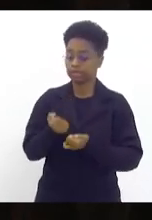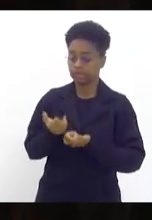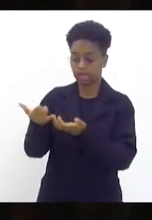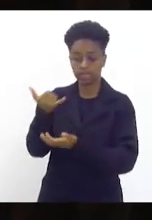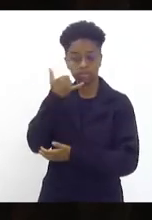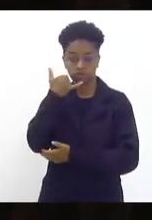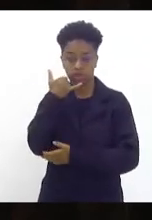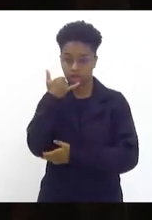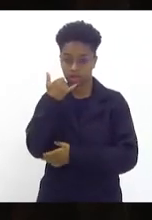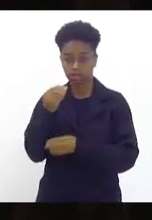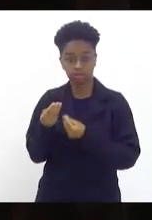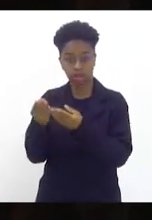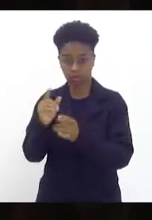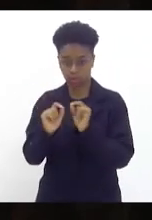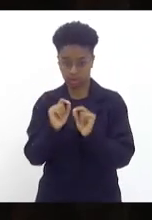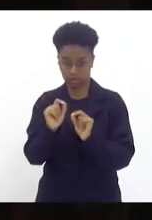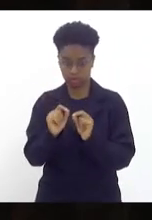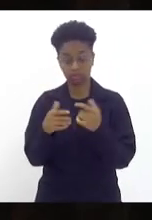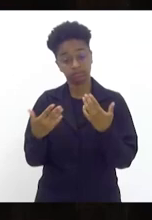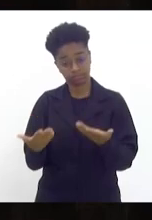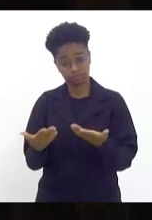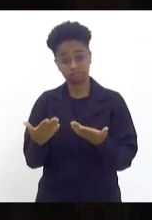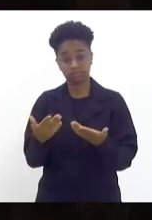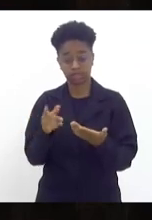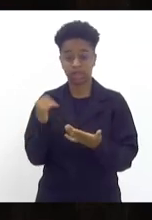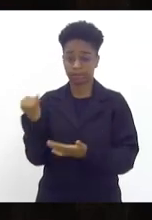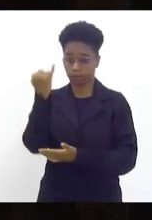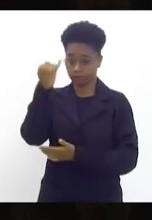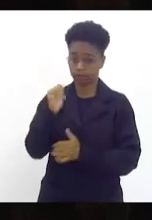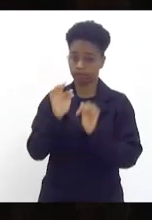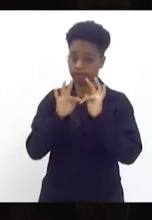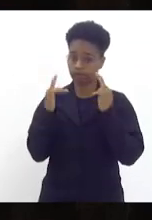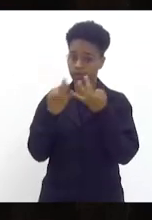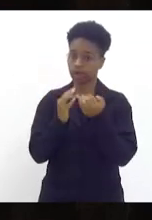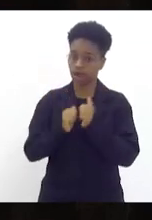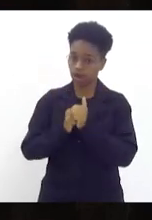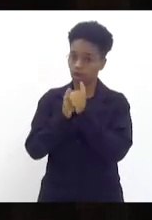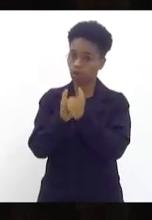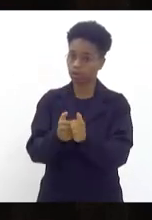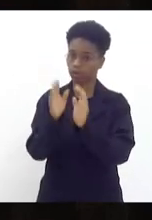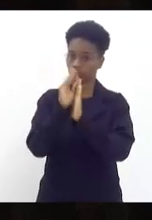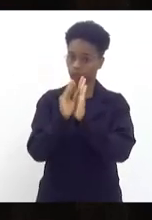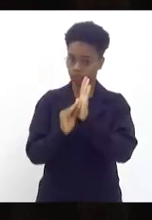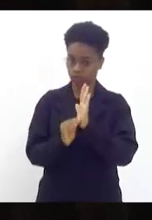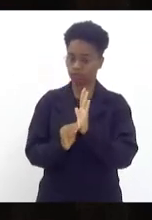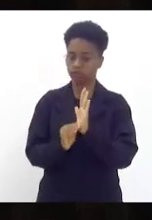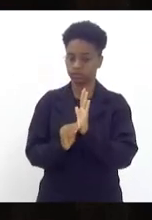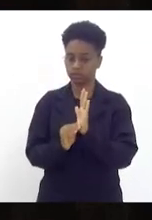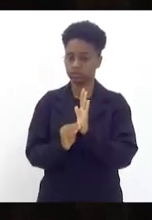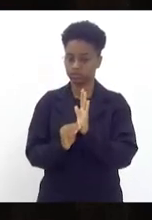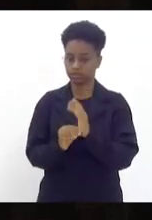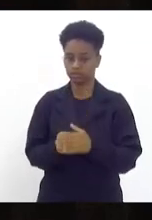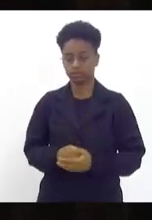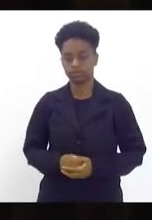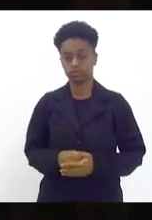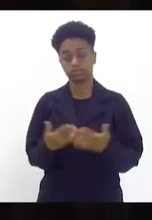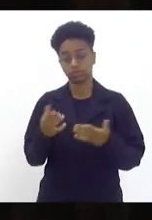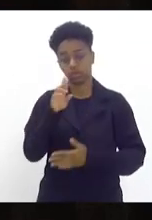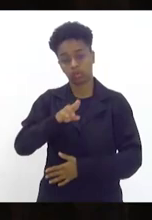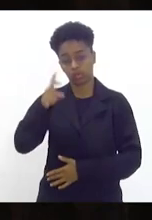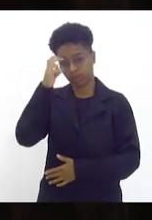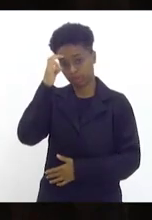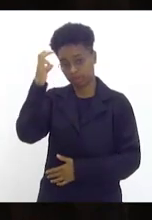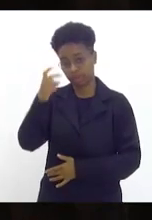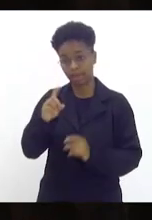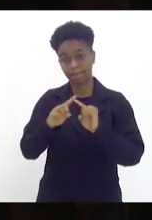Né? E, então, nesse sentido, era muito importante que os pais acompanhassem mais o conteúdo, né? O uso inteligente. E, ao mesmo tempo,